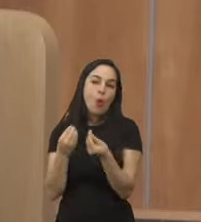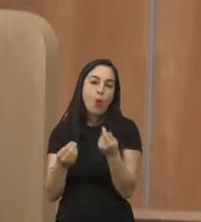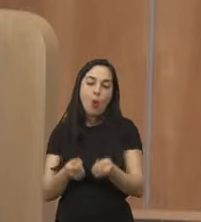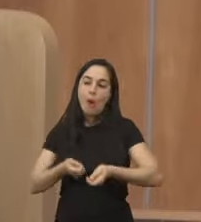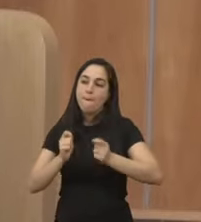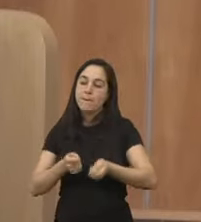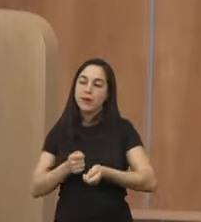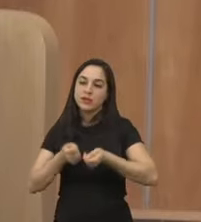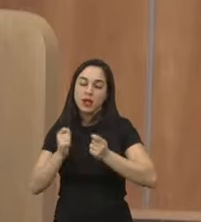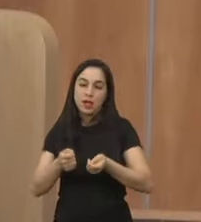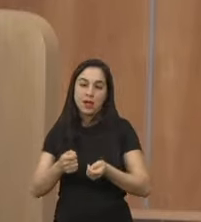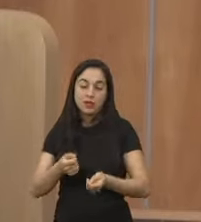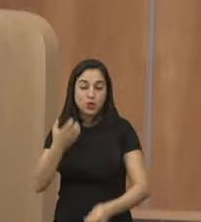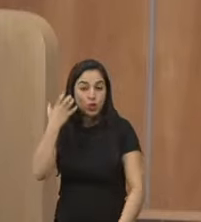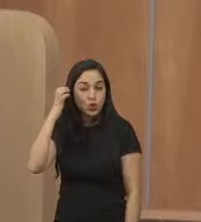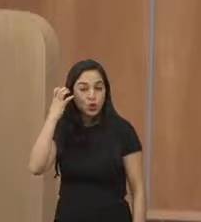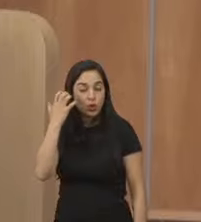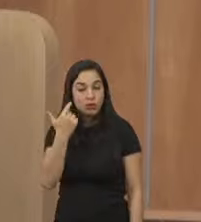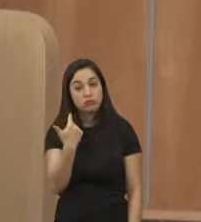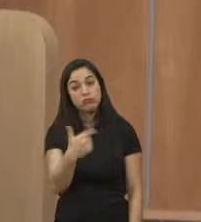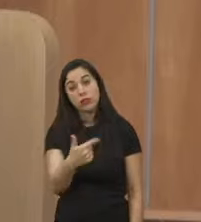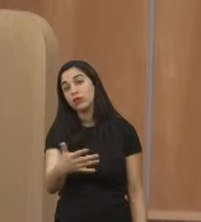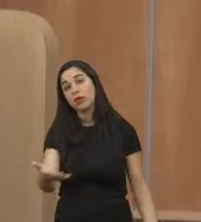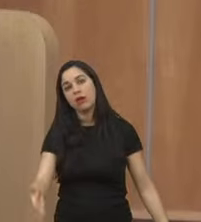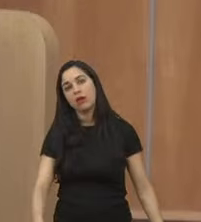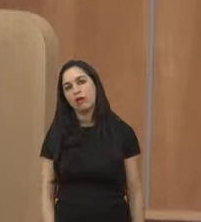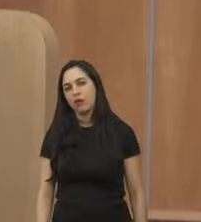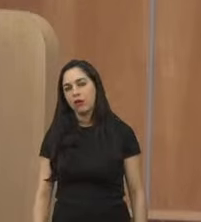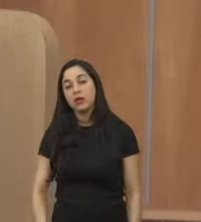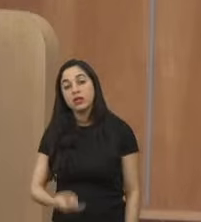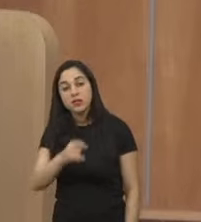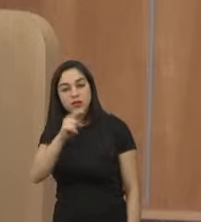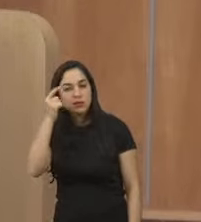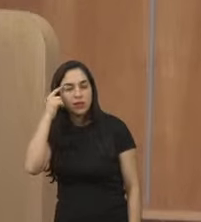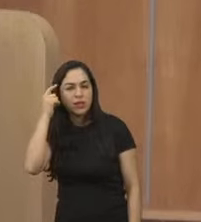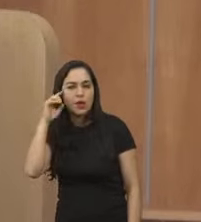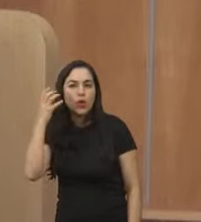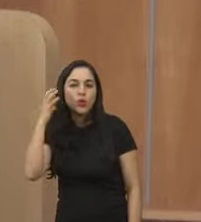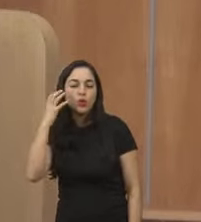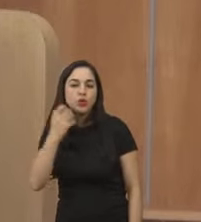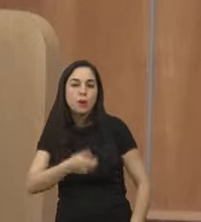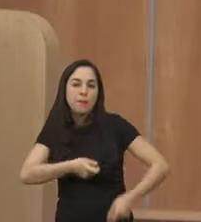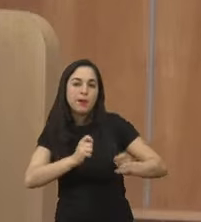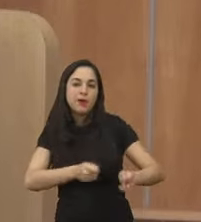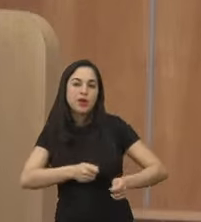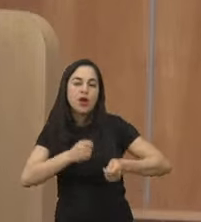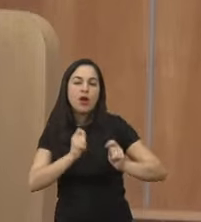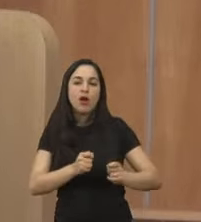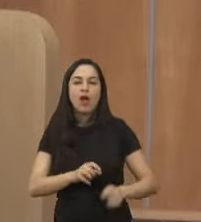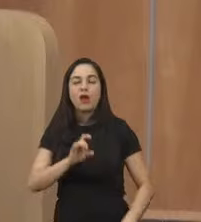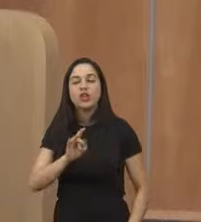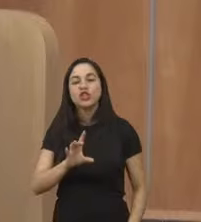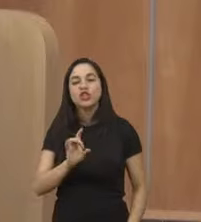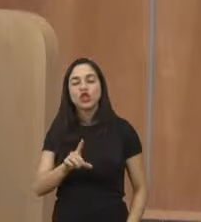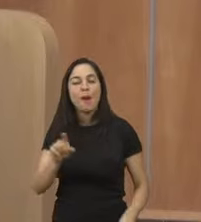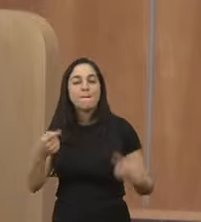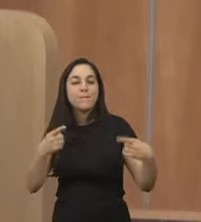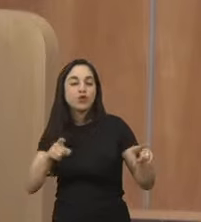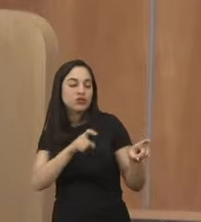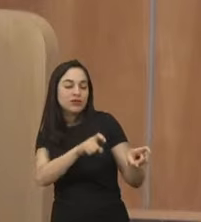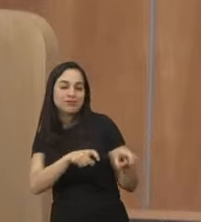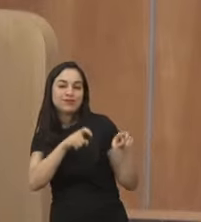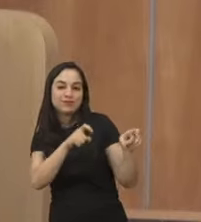sonzinho, gente? E se vocês parar para pensar, o que toca o som de uma charrete? É só modão, é só moda